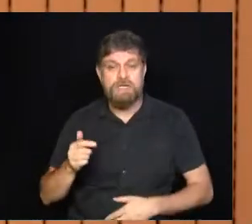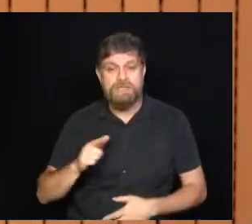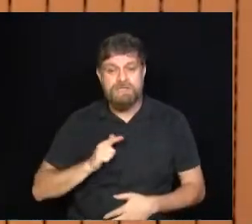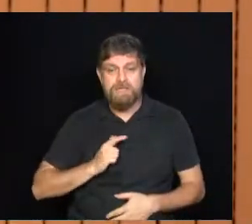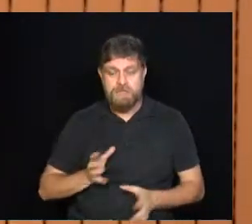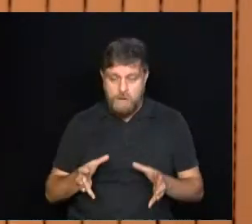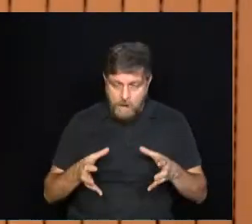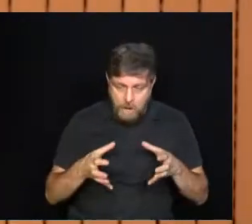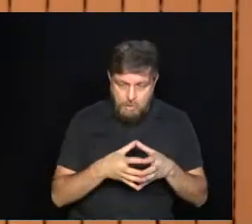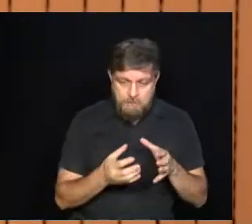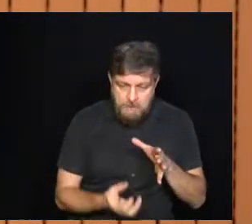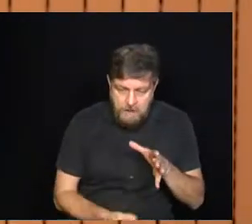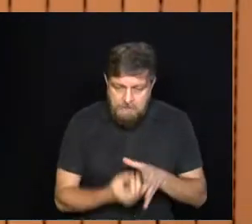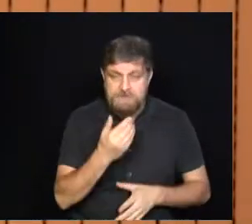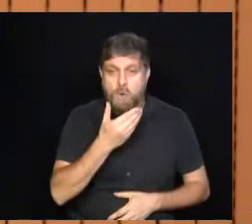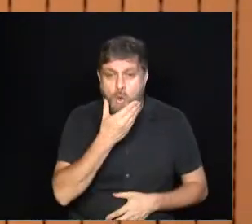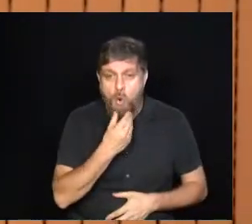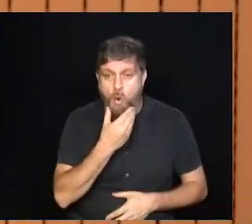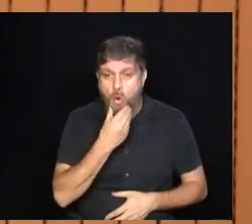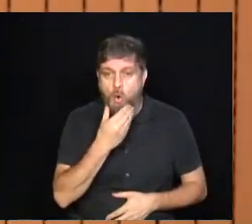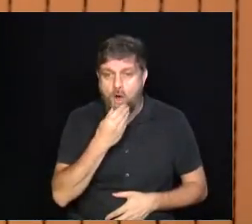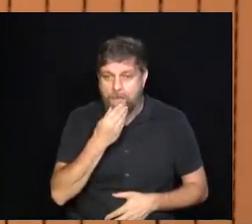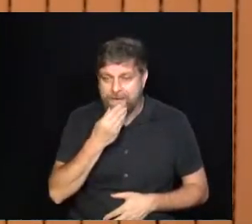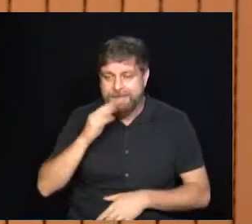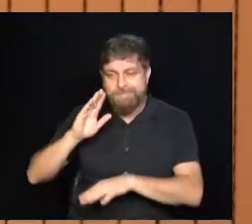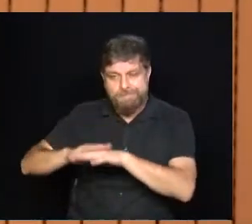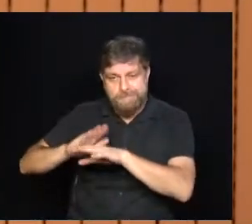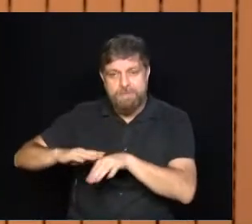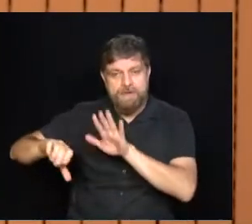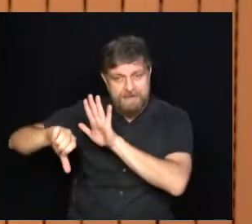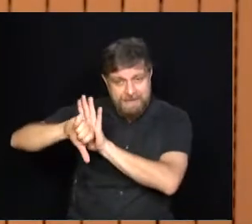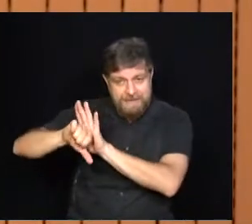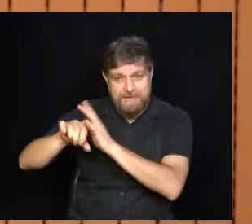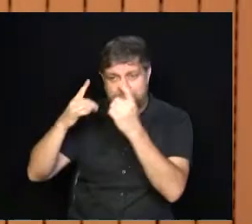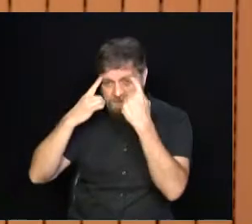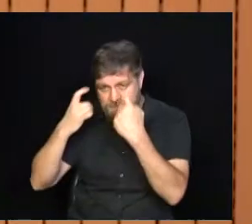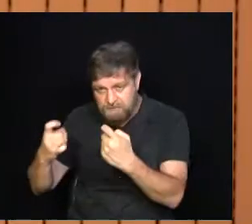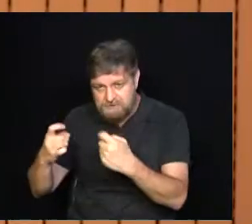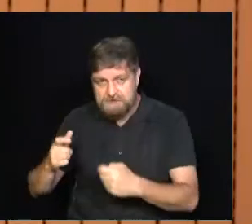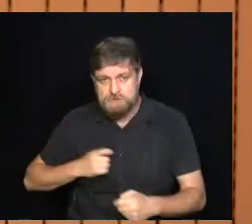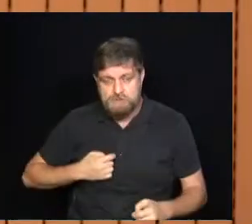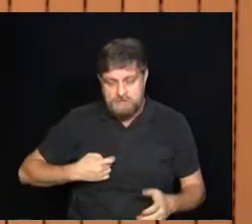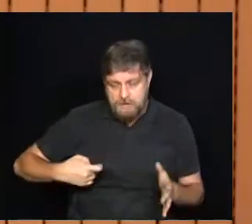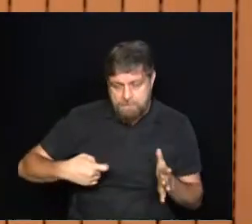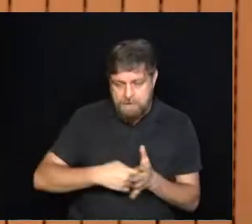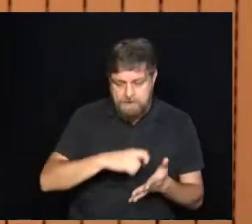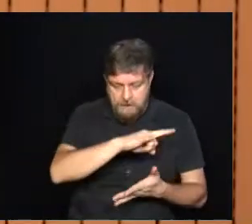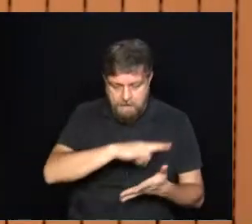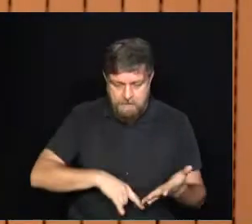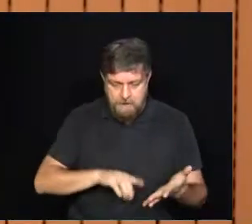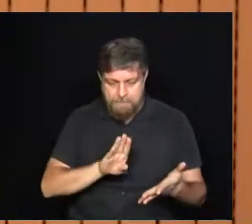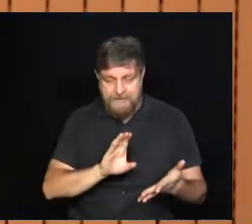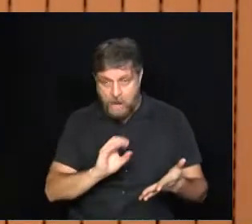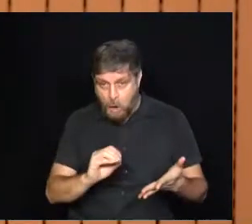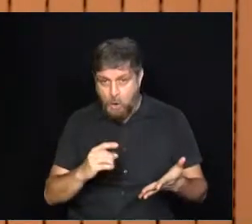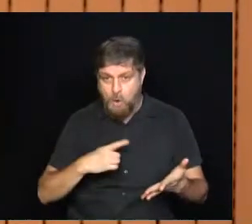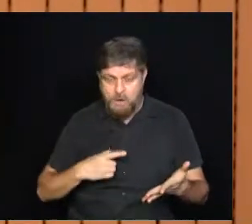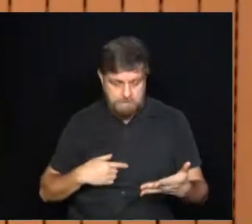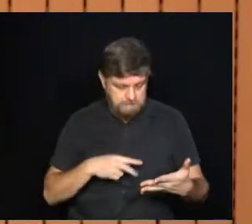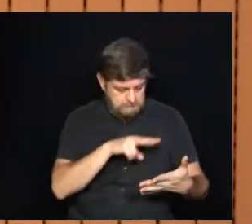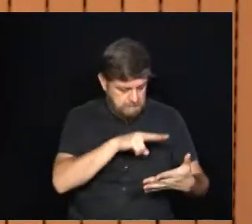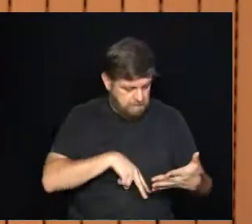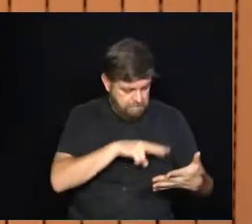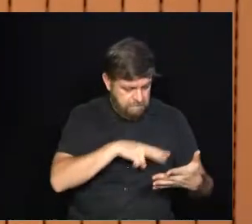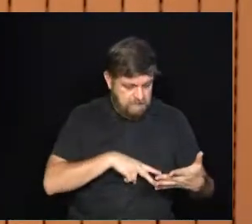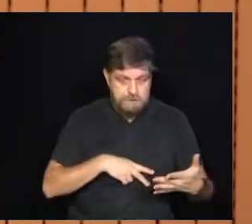que aconteceu com esses homens, a gente trouxe esses homens, esses boletins de ocorrência que chegavam para o SEAMO, a